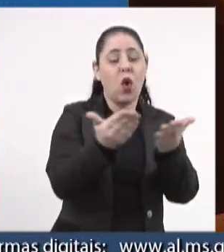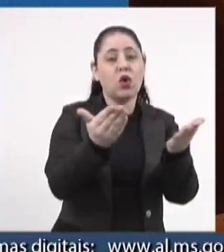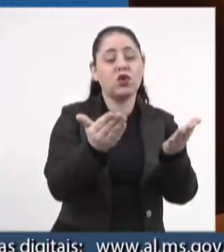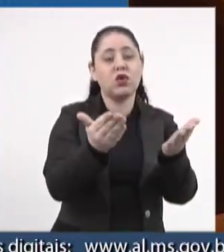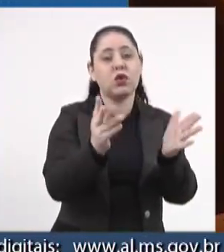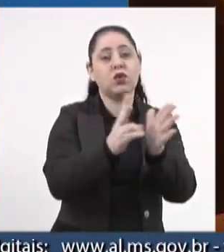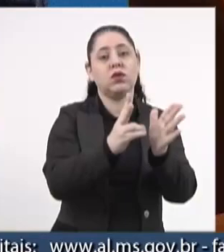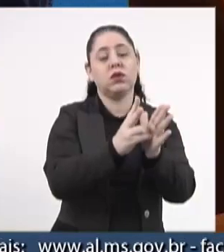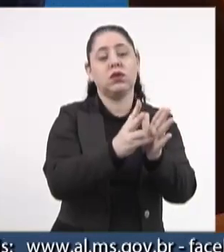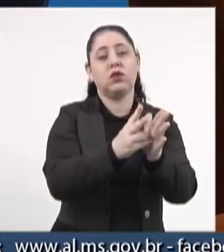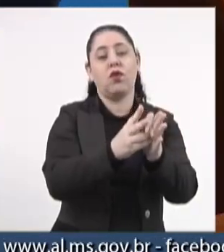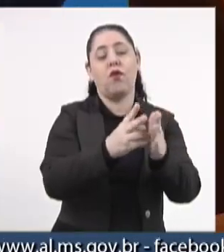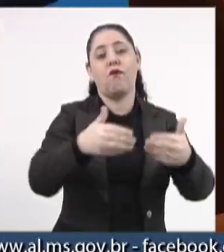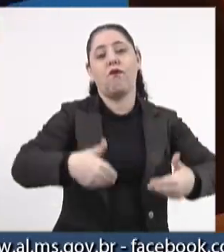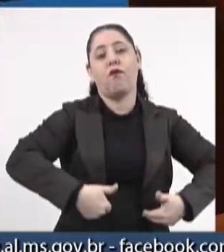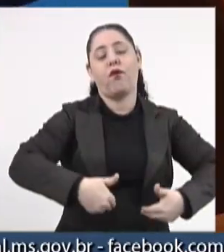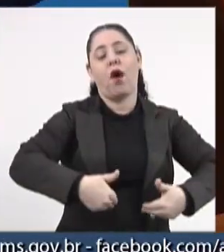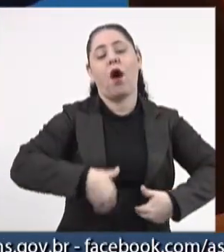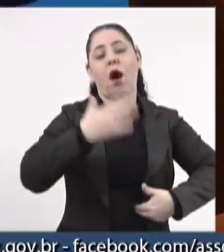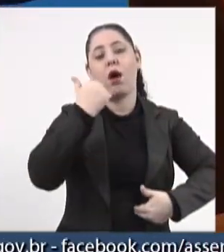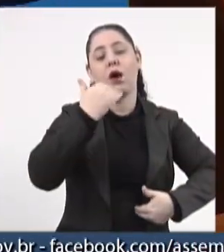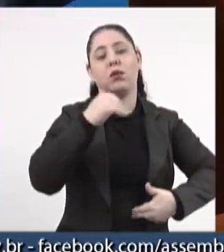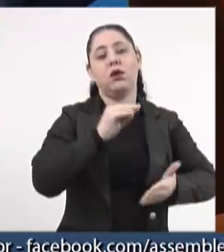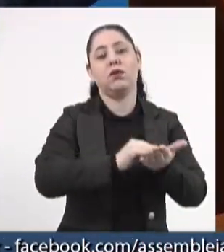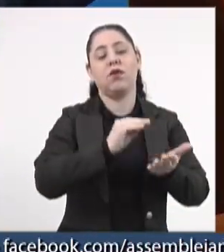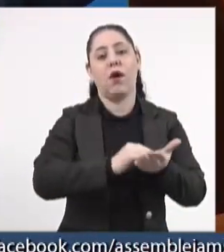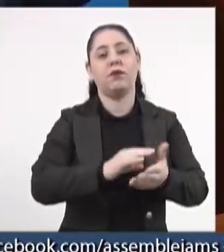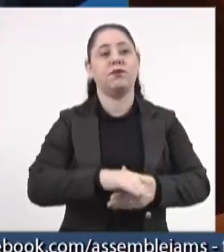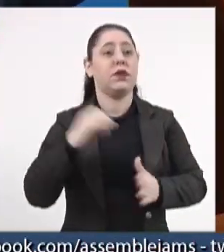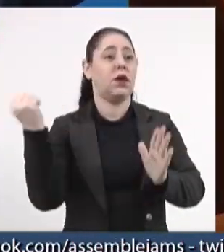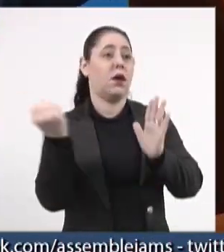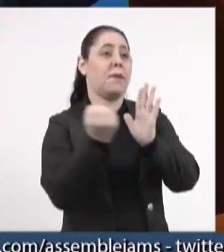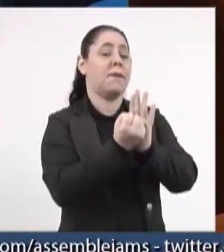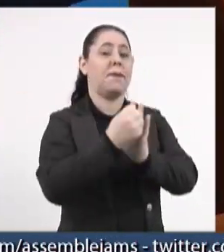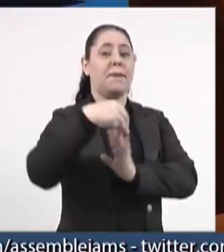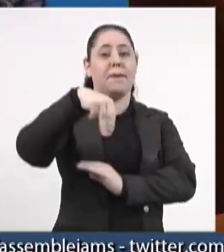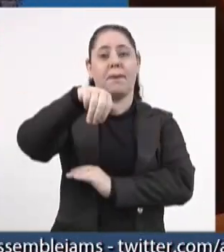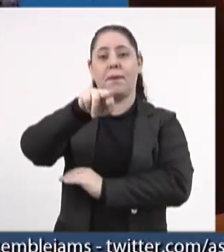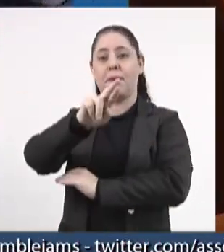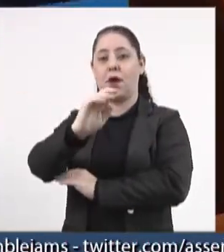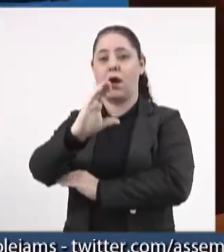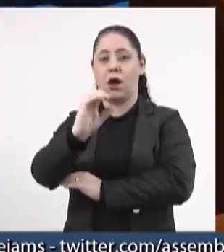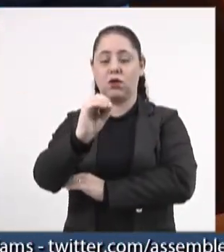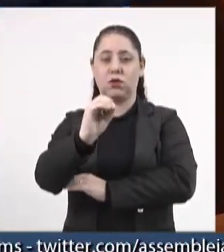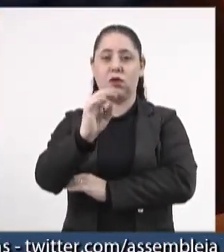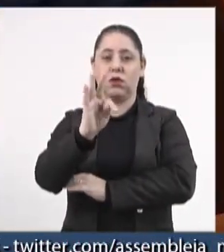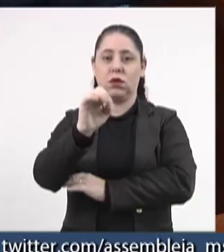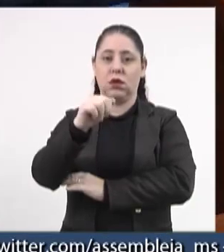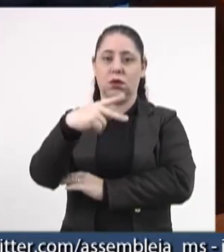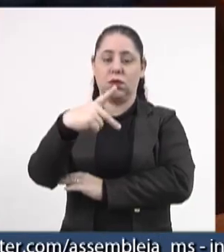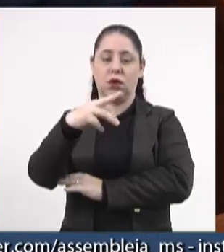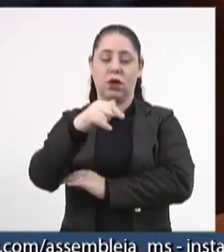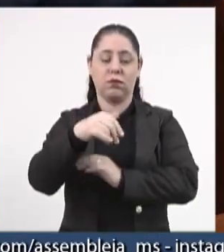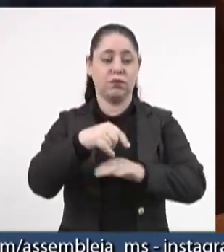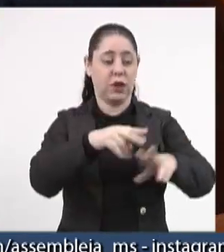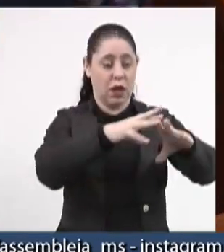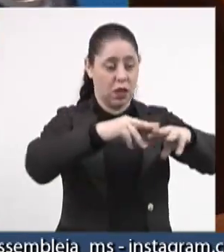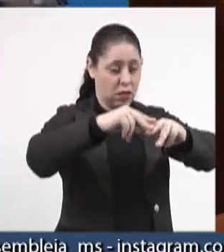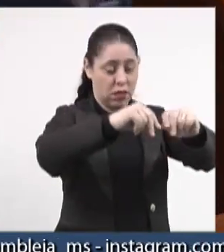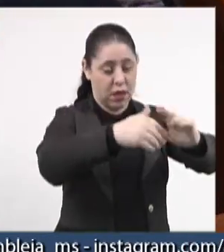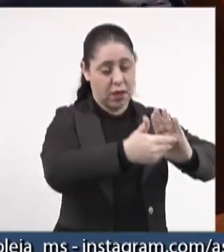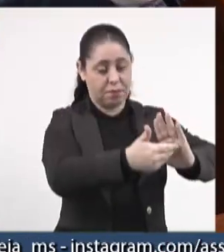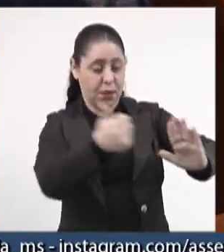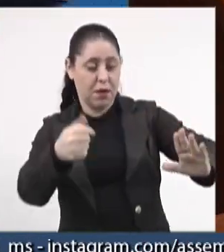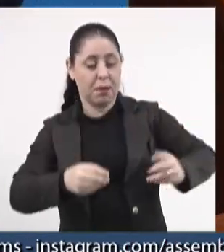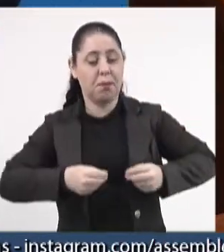passando necessidade, criou-se o marco temporal. Ó, vai desapropriar essa terra aqui em Roraima,